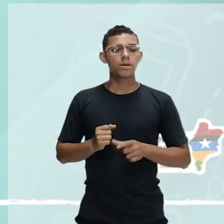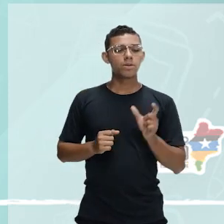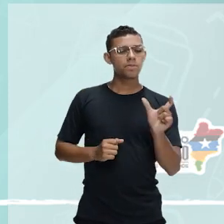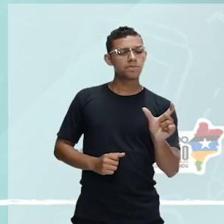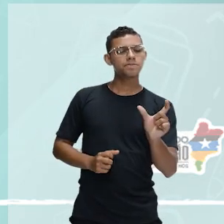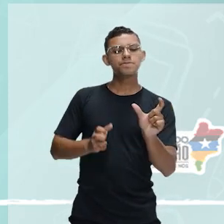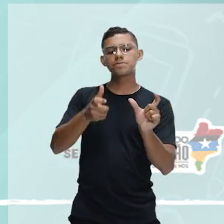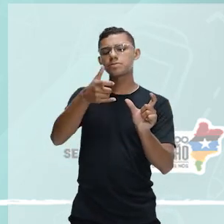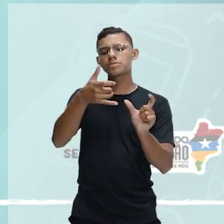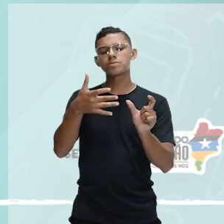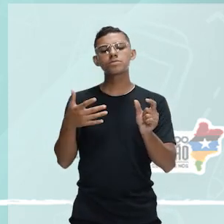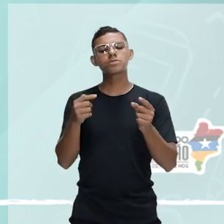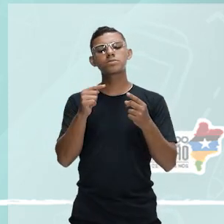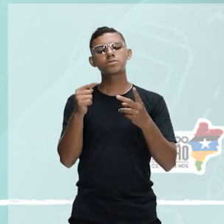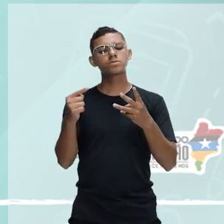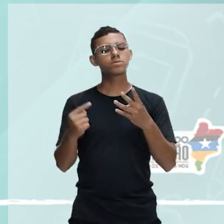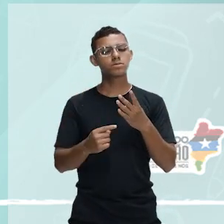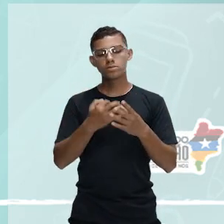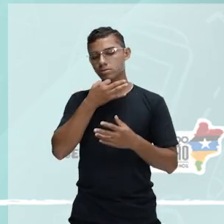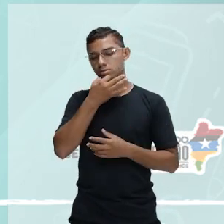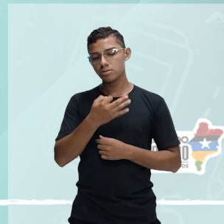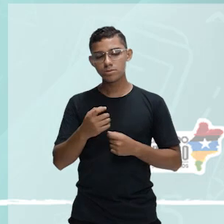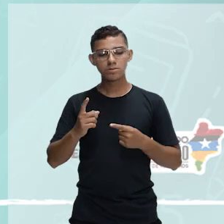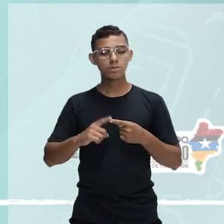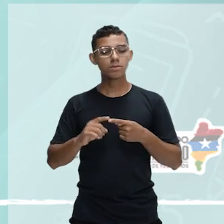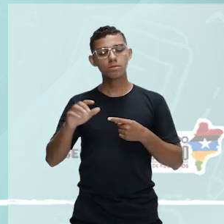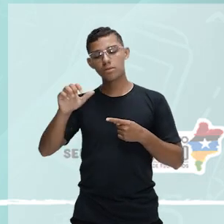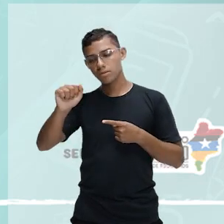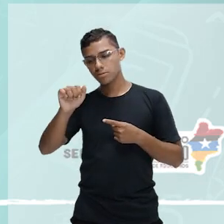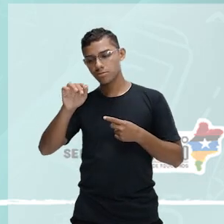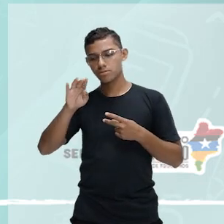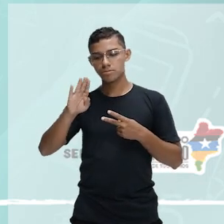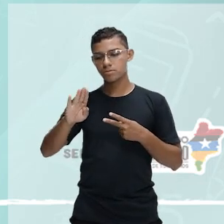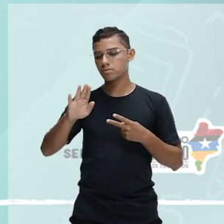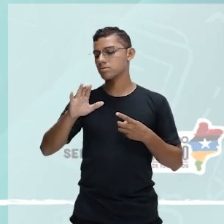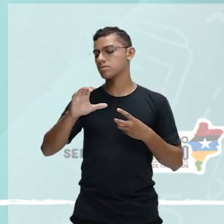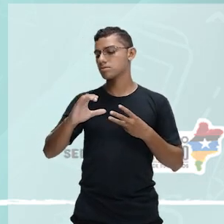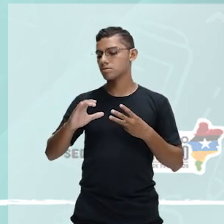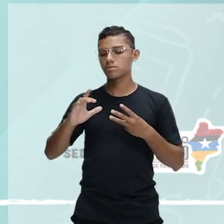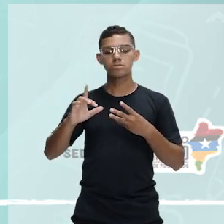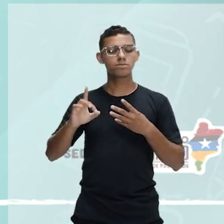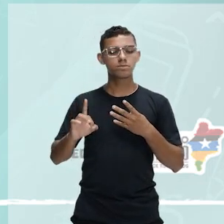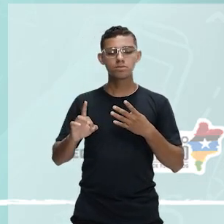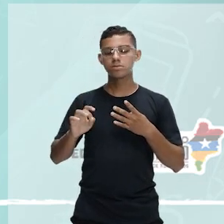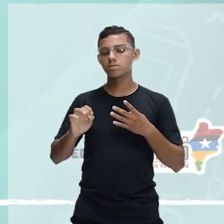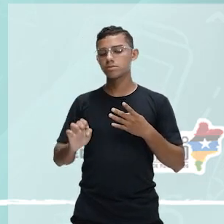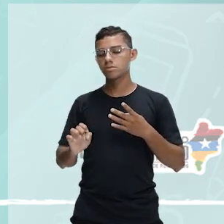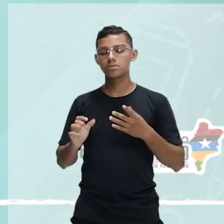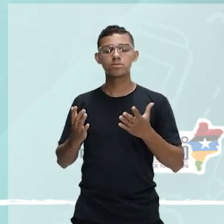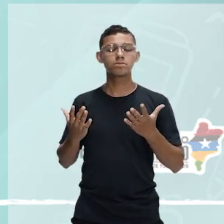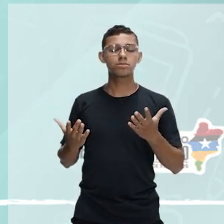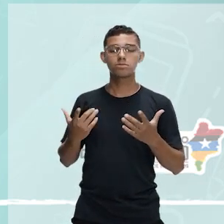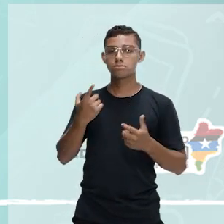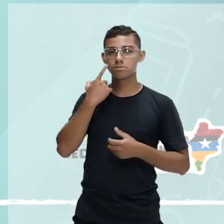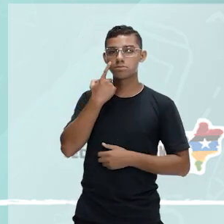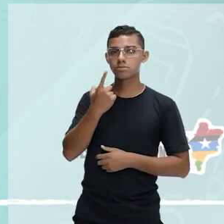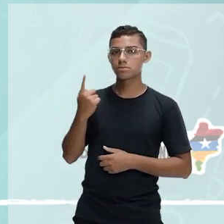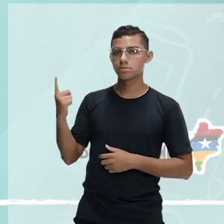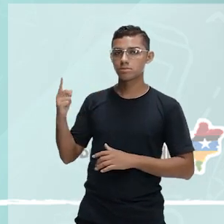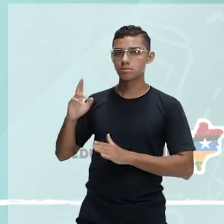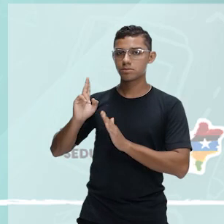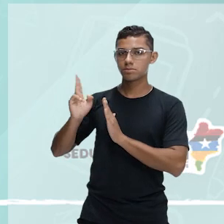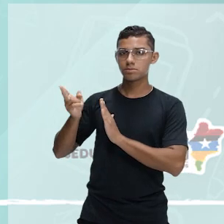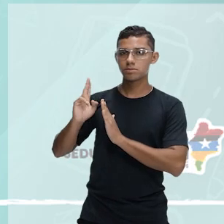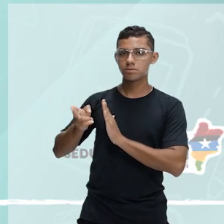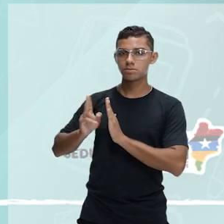são provenientes de, letra A, pilhas e baterias, letra B, usinas nucleares e hidrelétricas, letra C, células